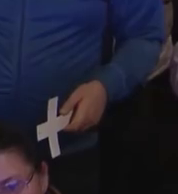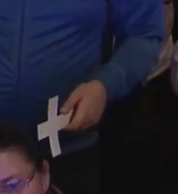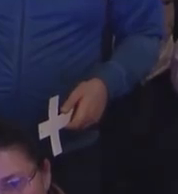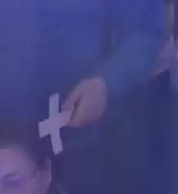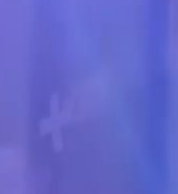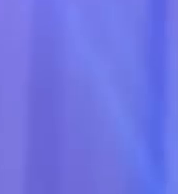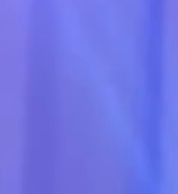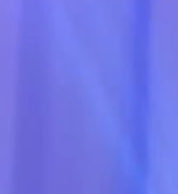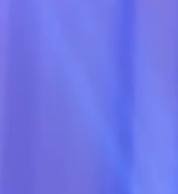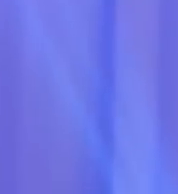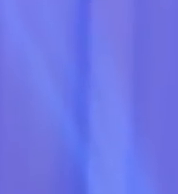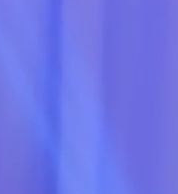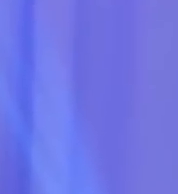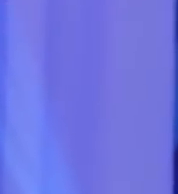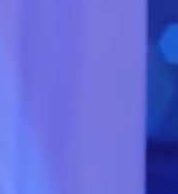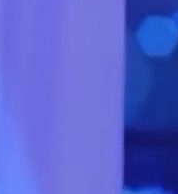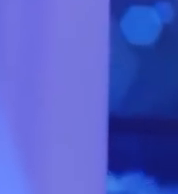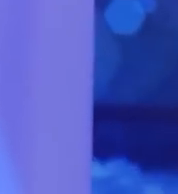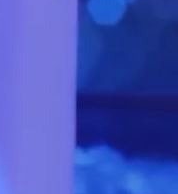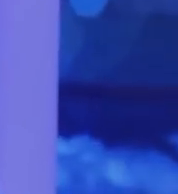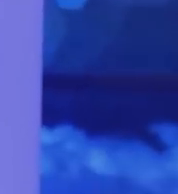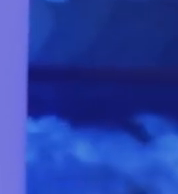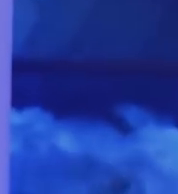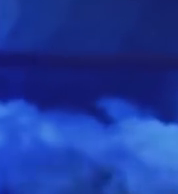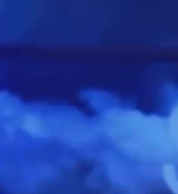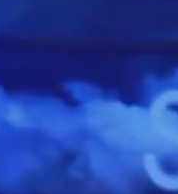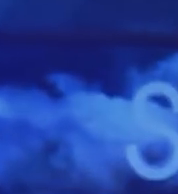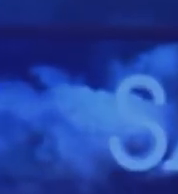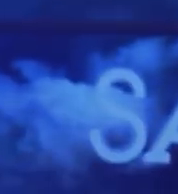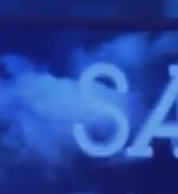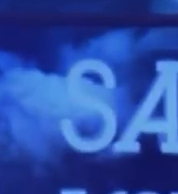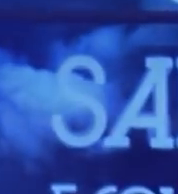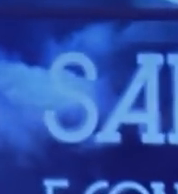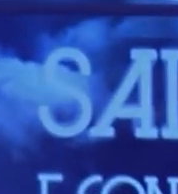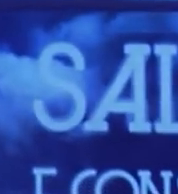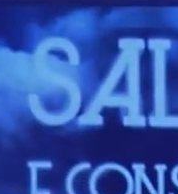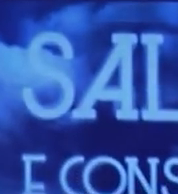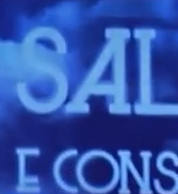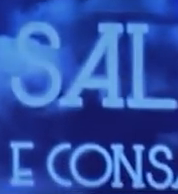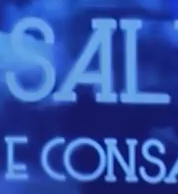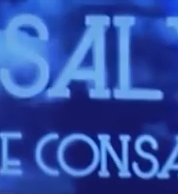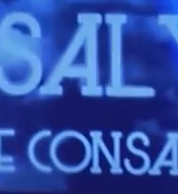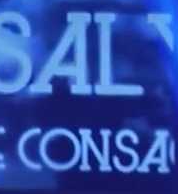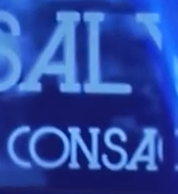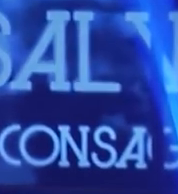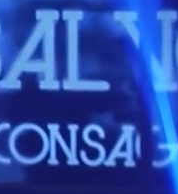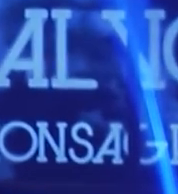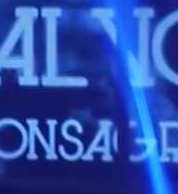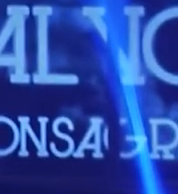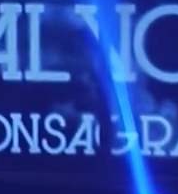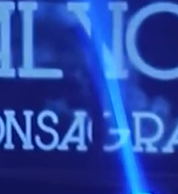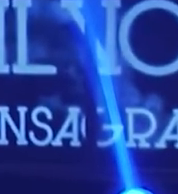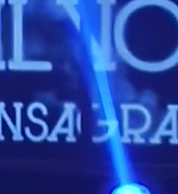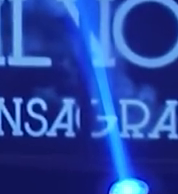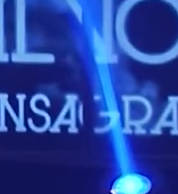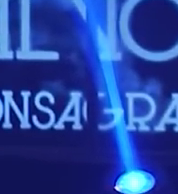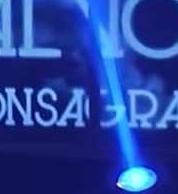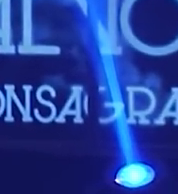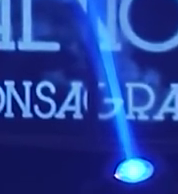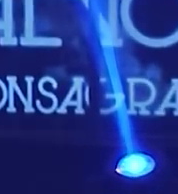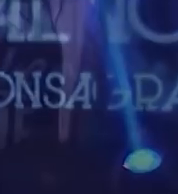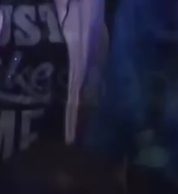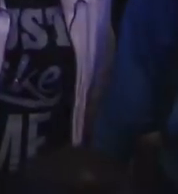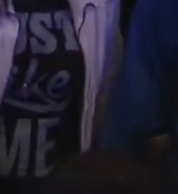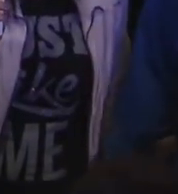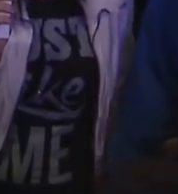queremos hoje endereçar nossa família a Nossa Senhora. Você está entendendo o que eu estou falando? Uma carta que não tem endereço não chega. Agora eu quero dar uma boa